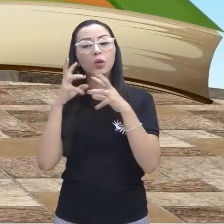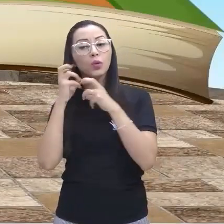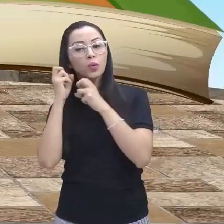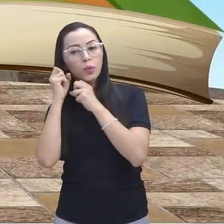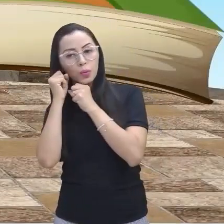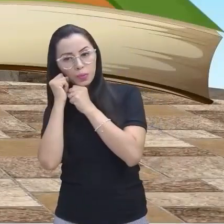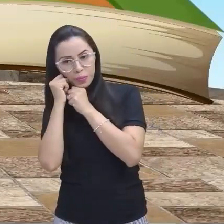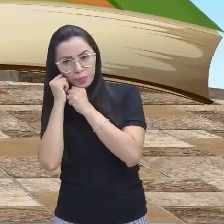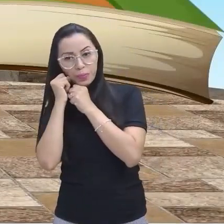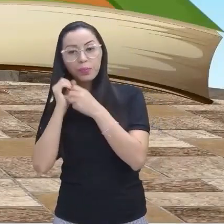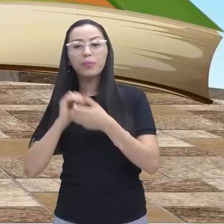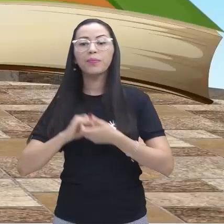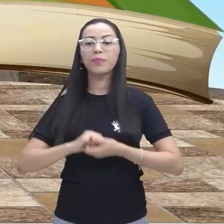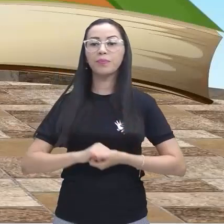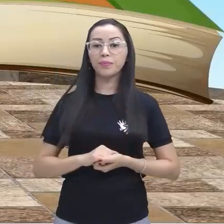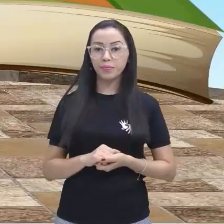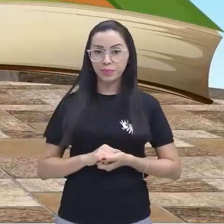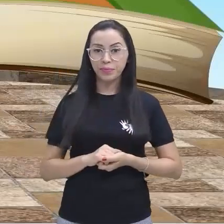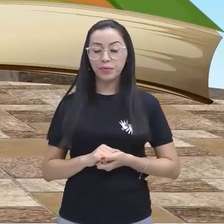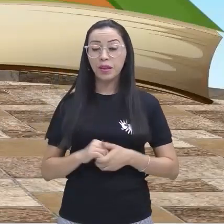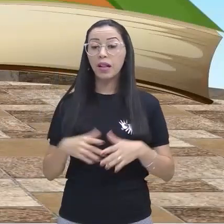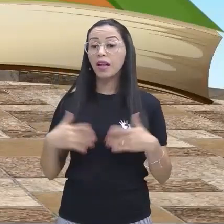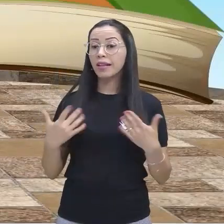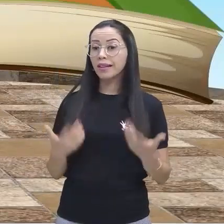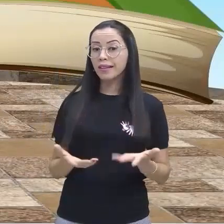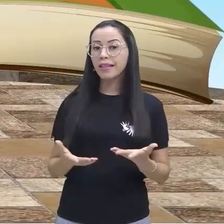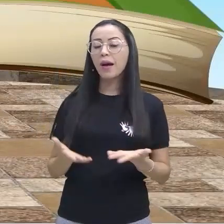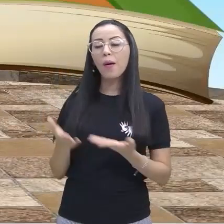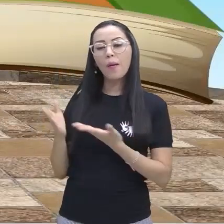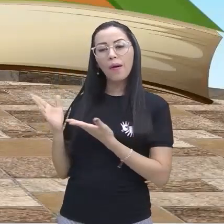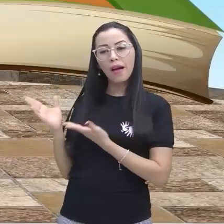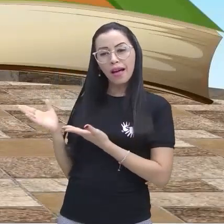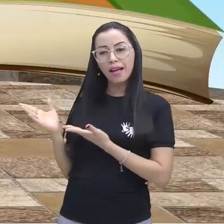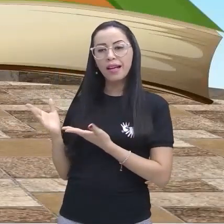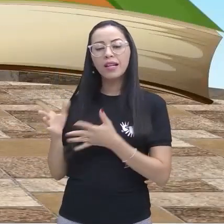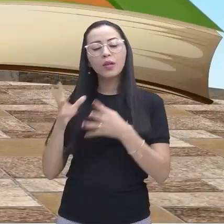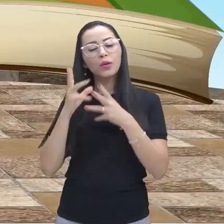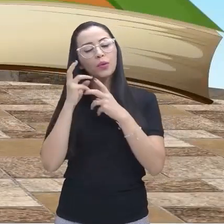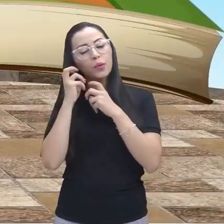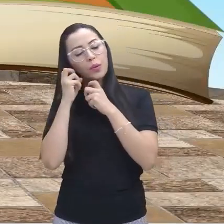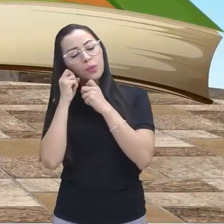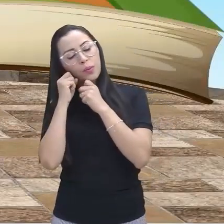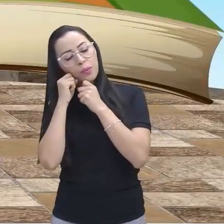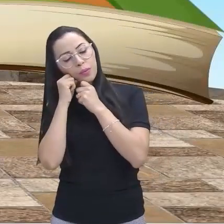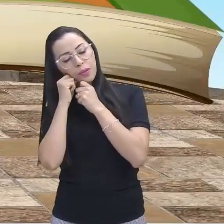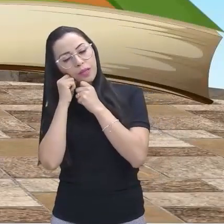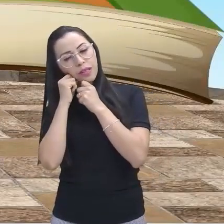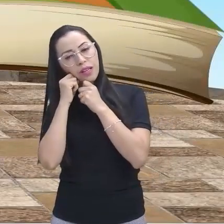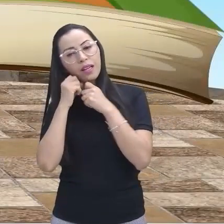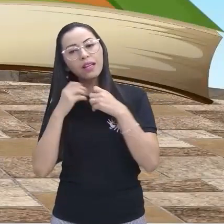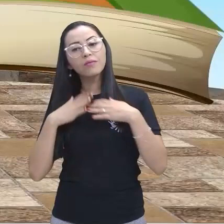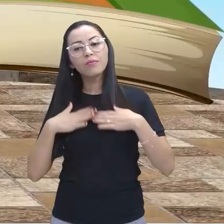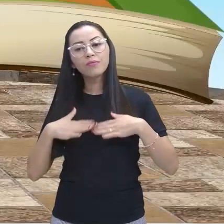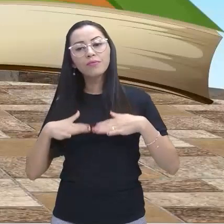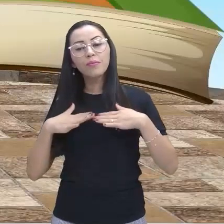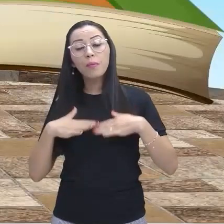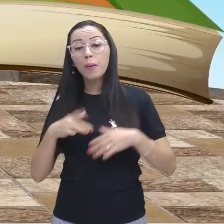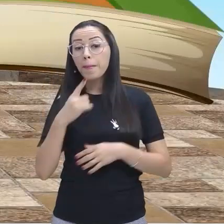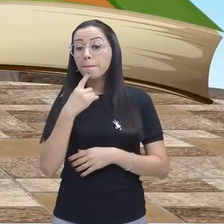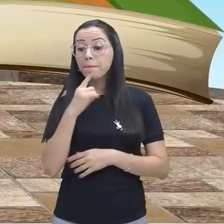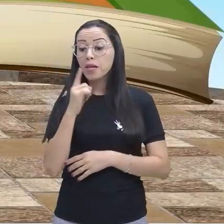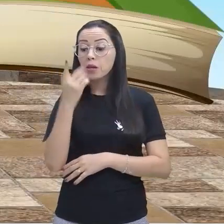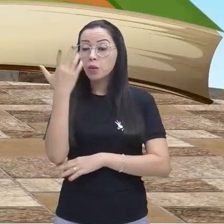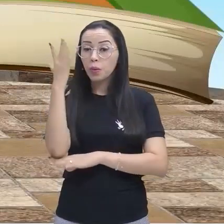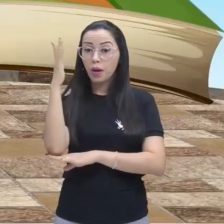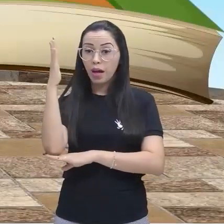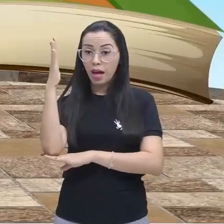de dormir. Então, ele estava dormindo bem tranquilo ali perto de uma árvore.